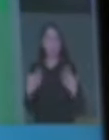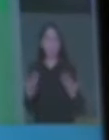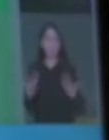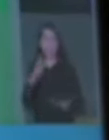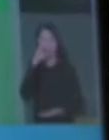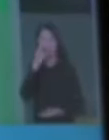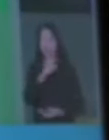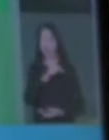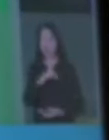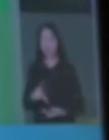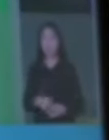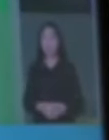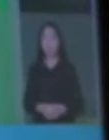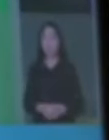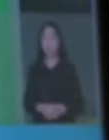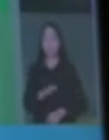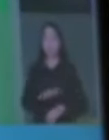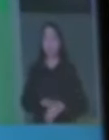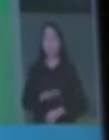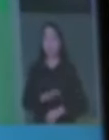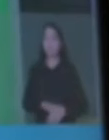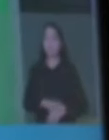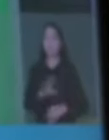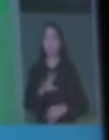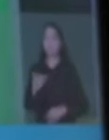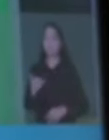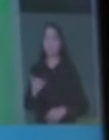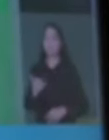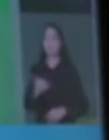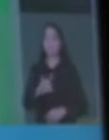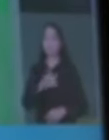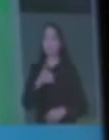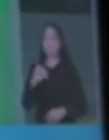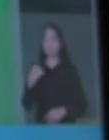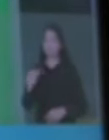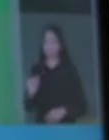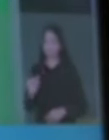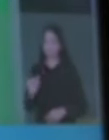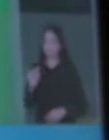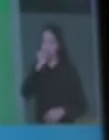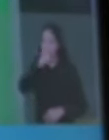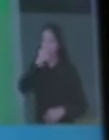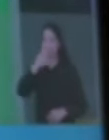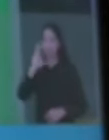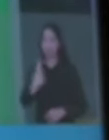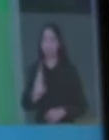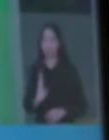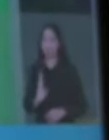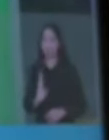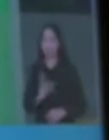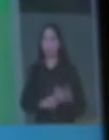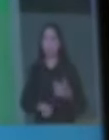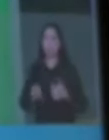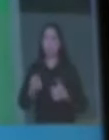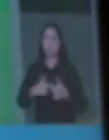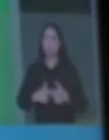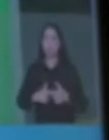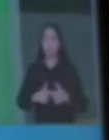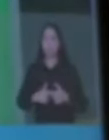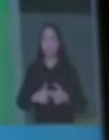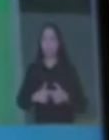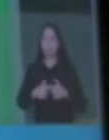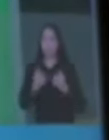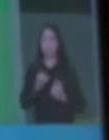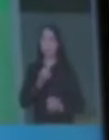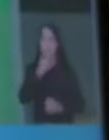E aí senhor presidente felizmente nesse dia a nação brasileira voltará a sorrir com